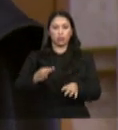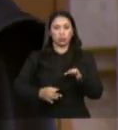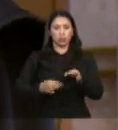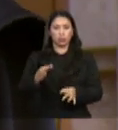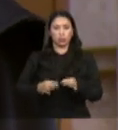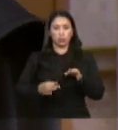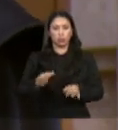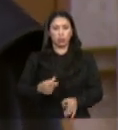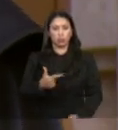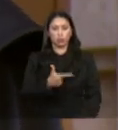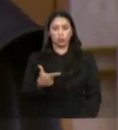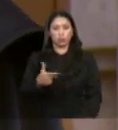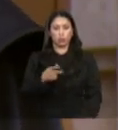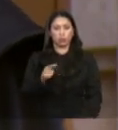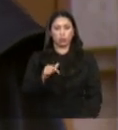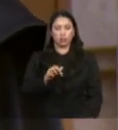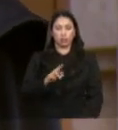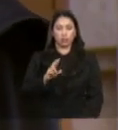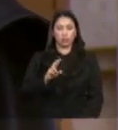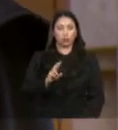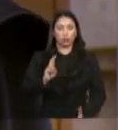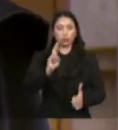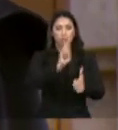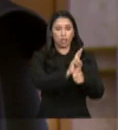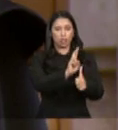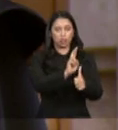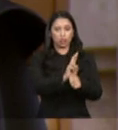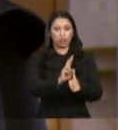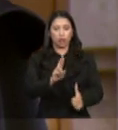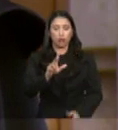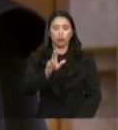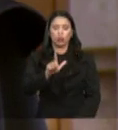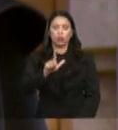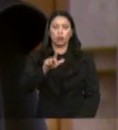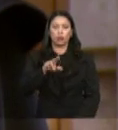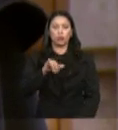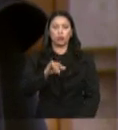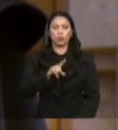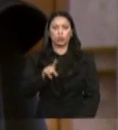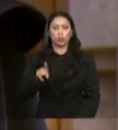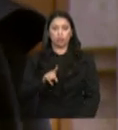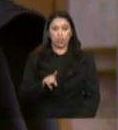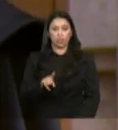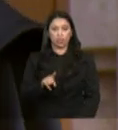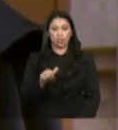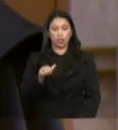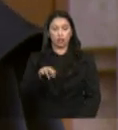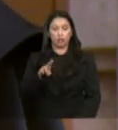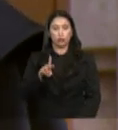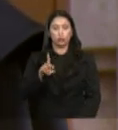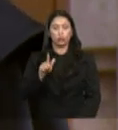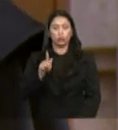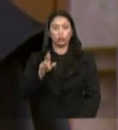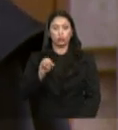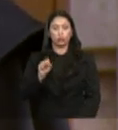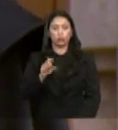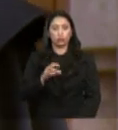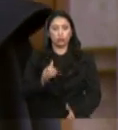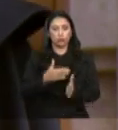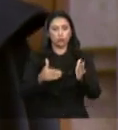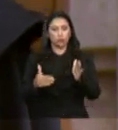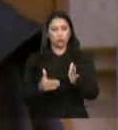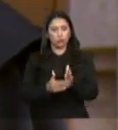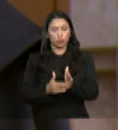procurador-geral Dr Luiz Augusto em nome de todos os demais membros do Ministério Público